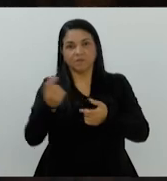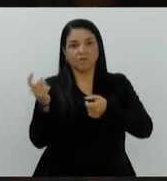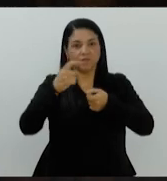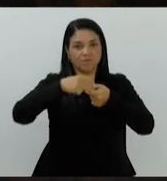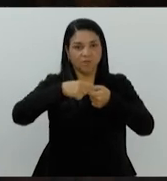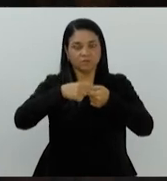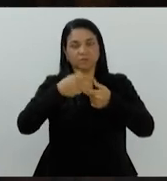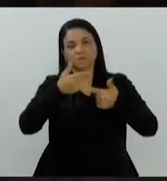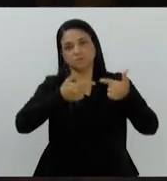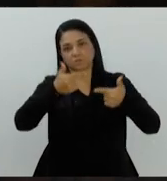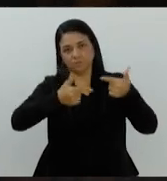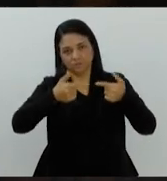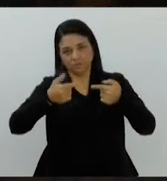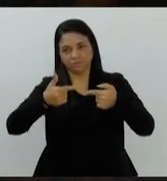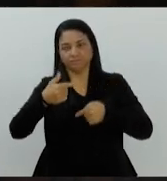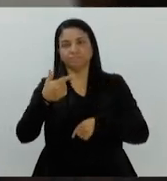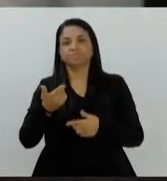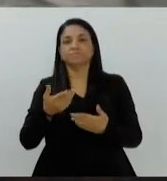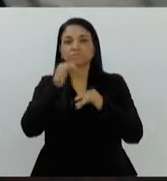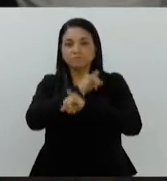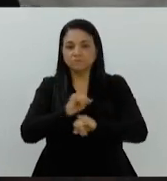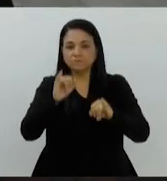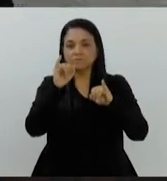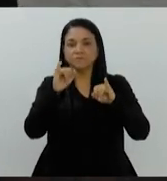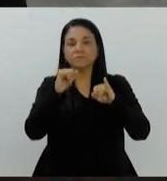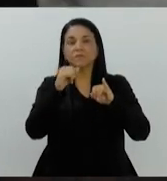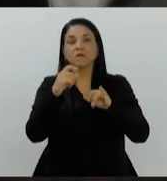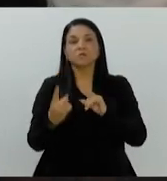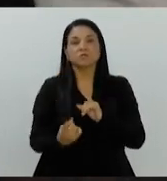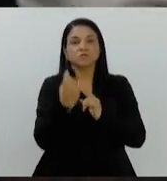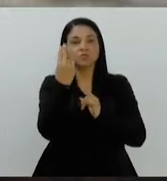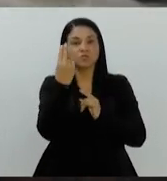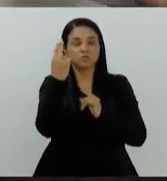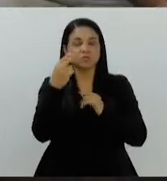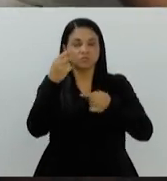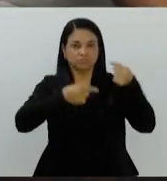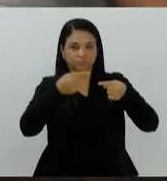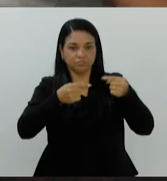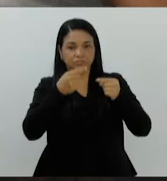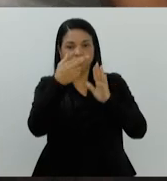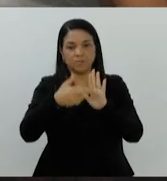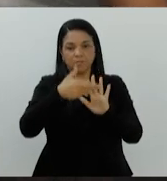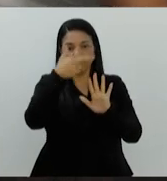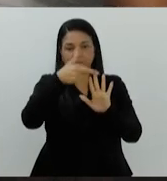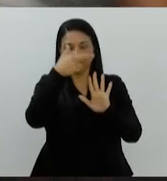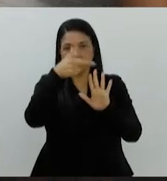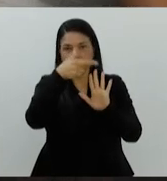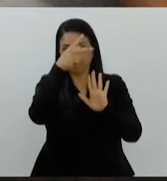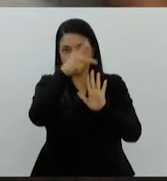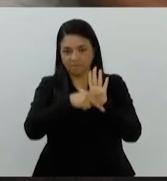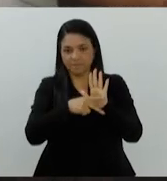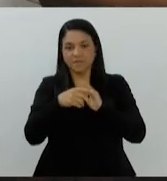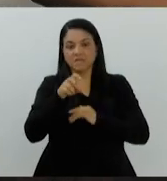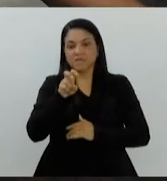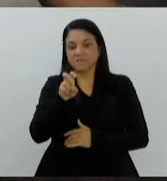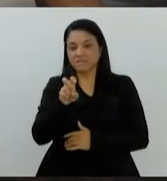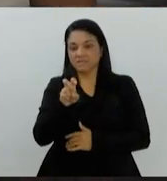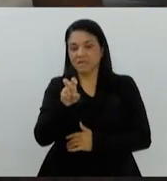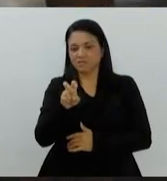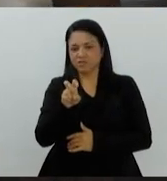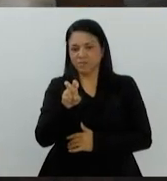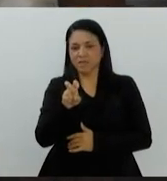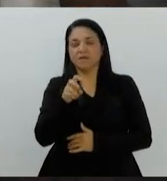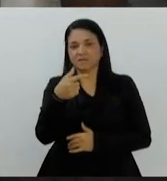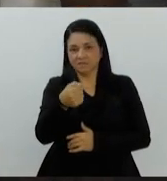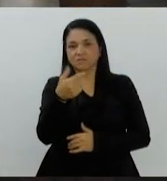em segunda. Anuncio, em discussão única, projeto de resolução número 76 de 23,